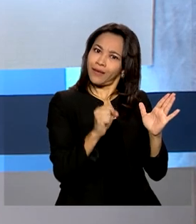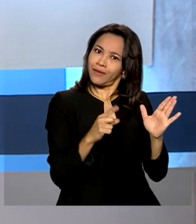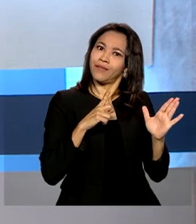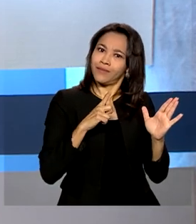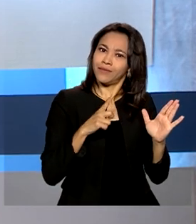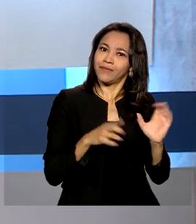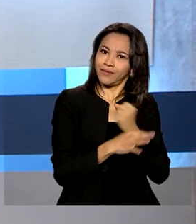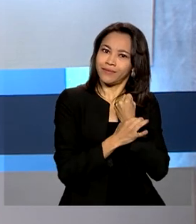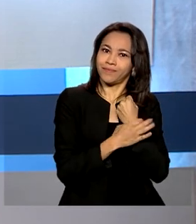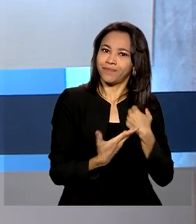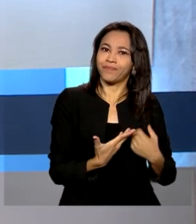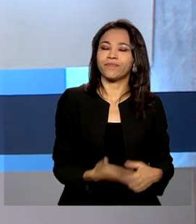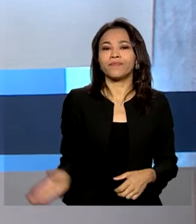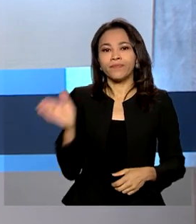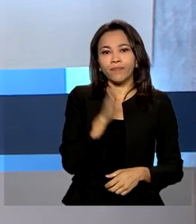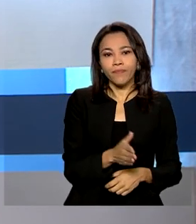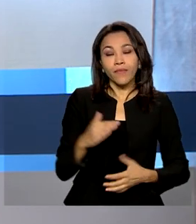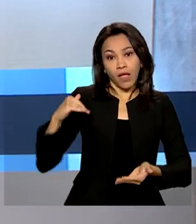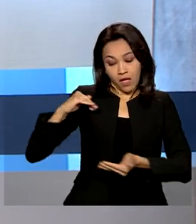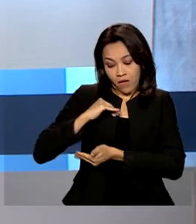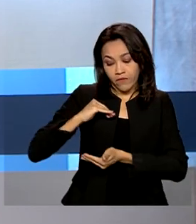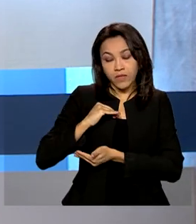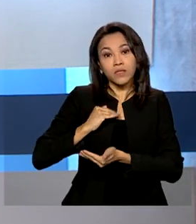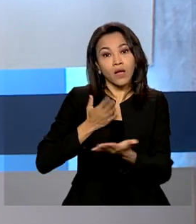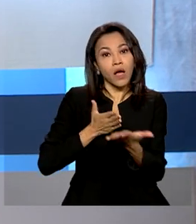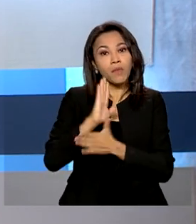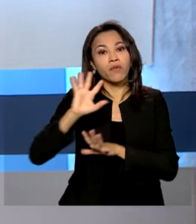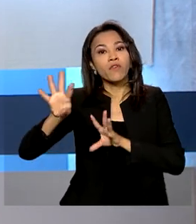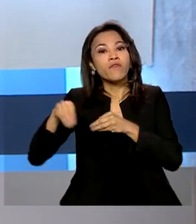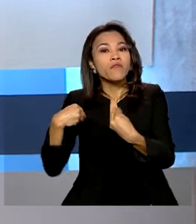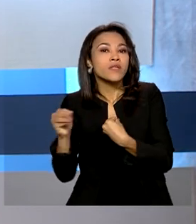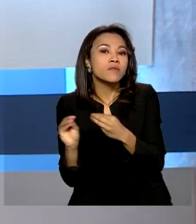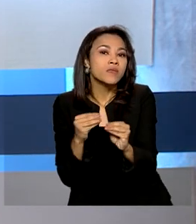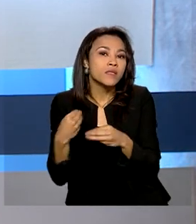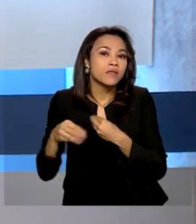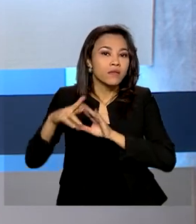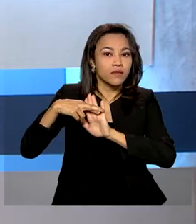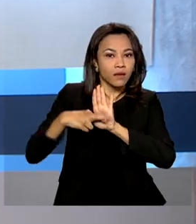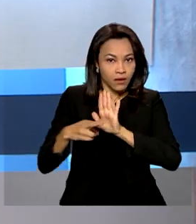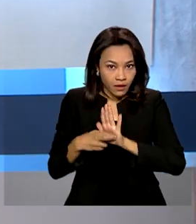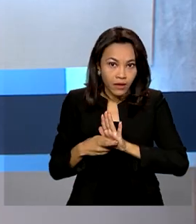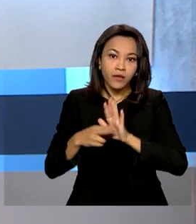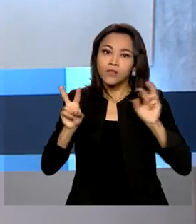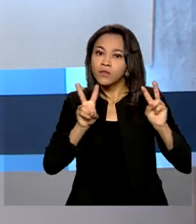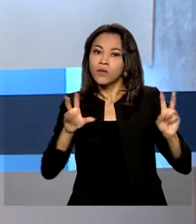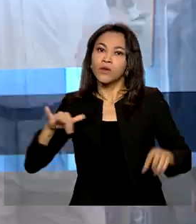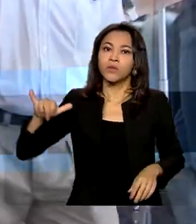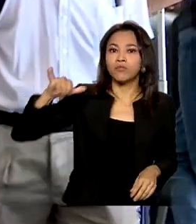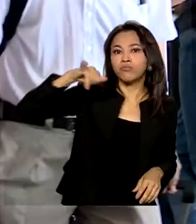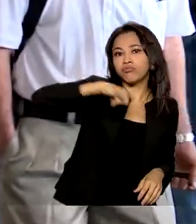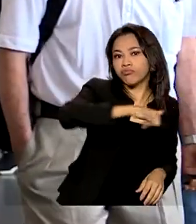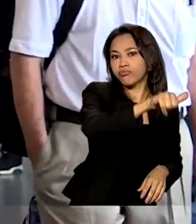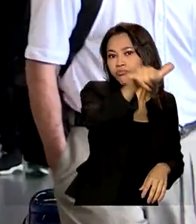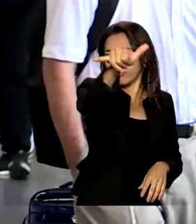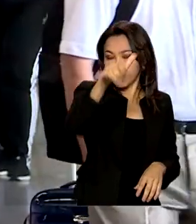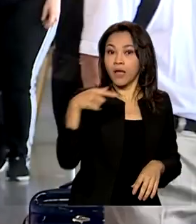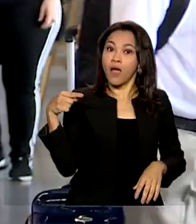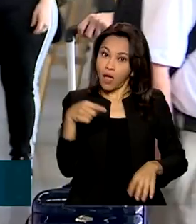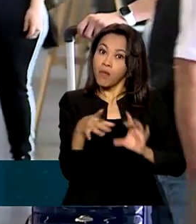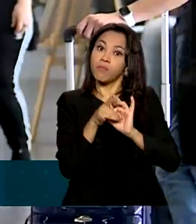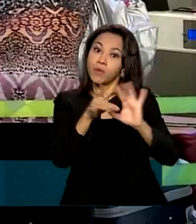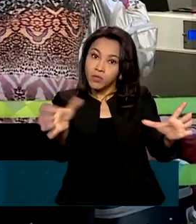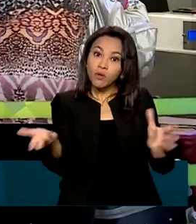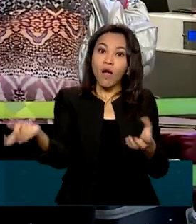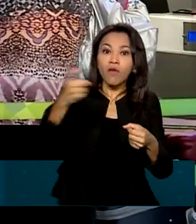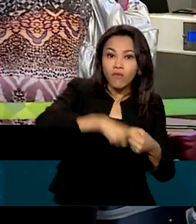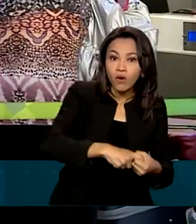A Anvisa aprovou a flexibilização das medidas sanitárias em aeroportos e aeronaves. A agência autorizou a volta